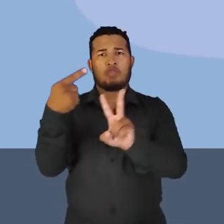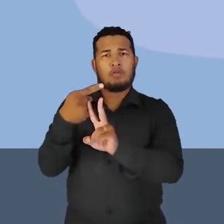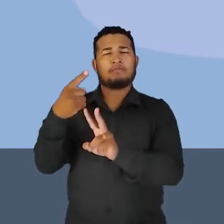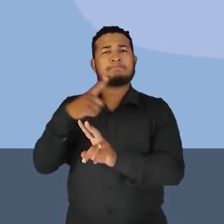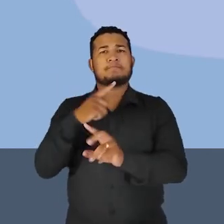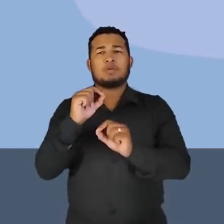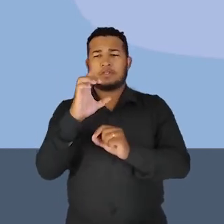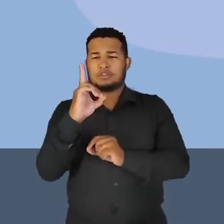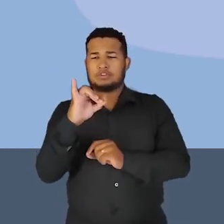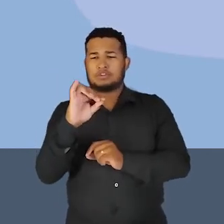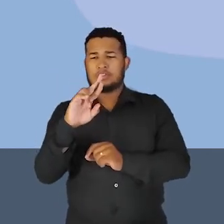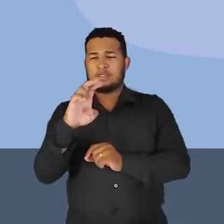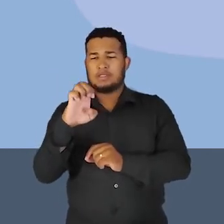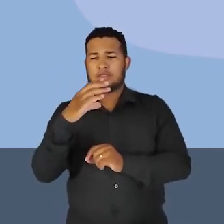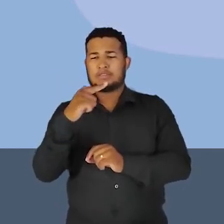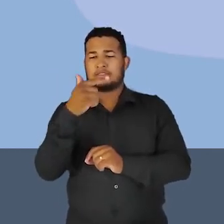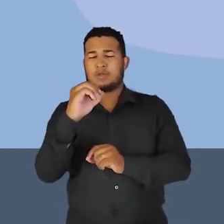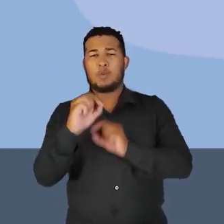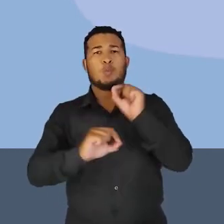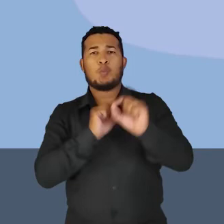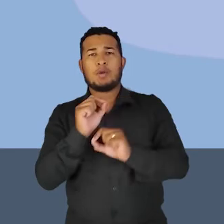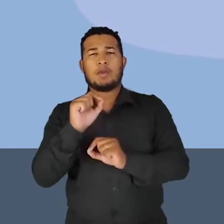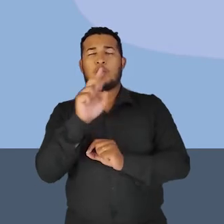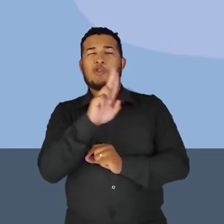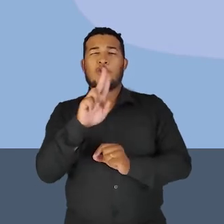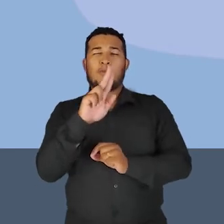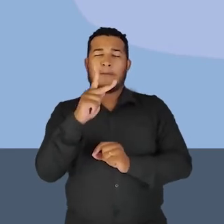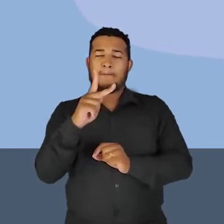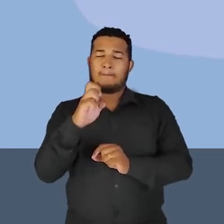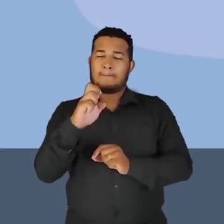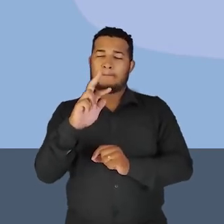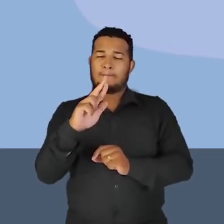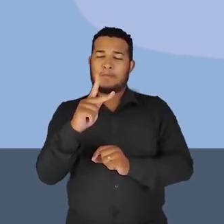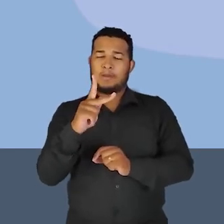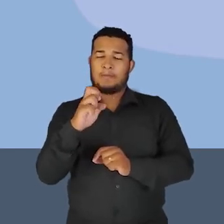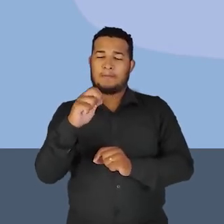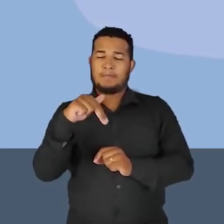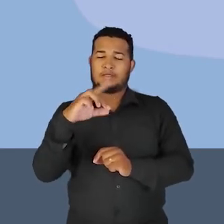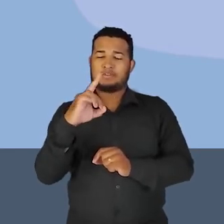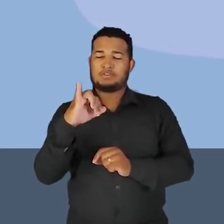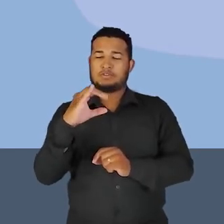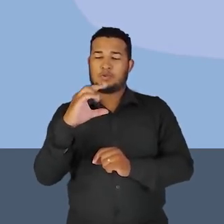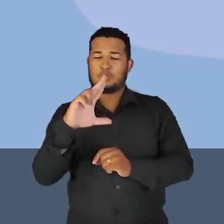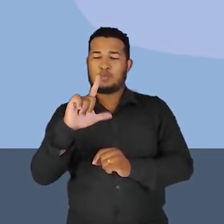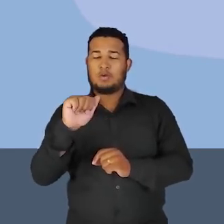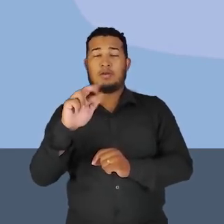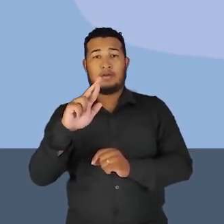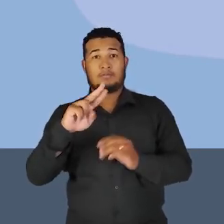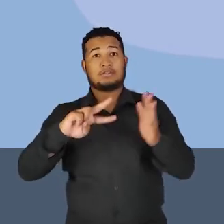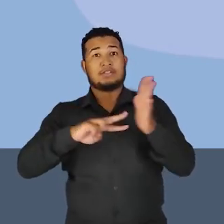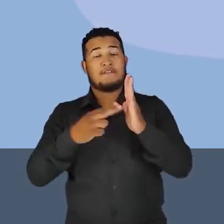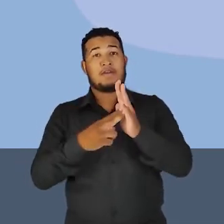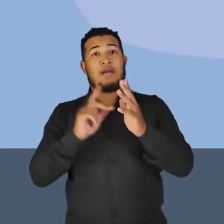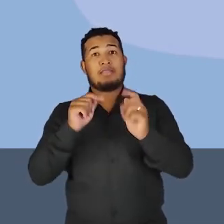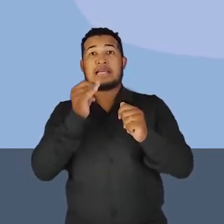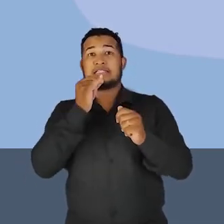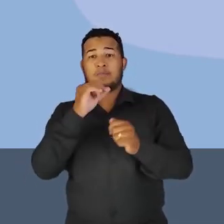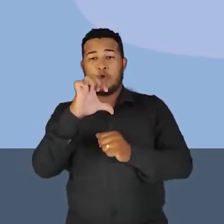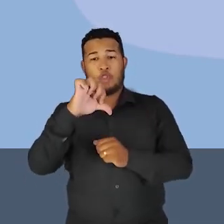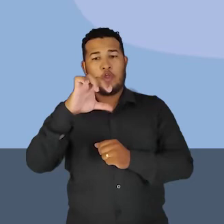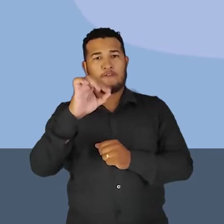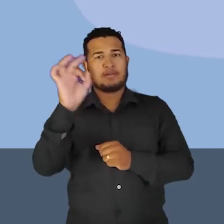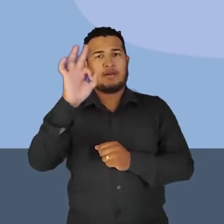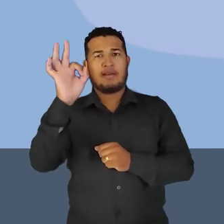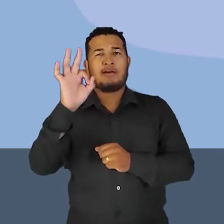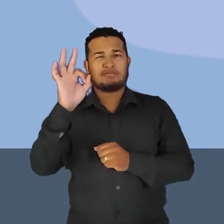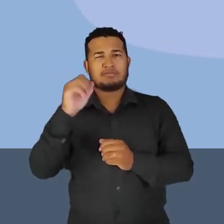tivessem direções perpendiculares entre si? Lembre-se que ser perpendicular é formar 90 graus entre